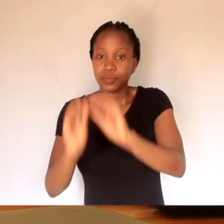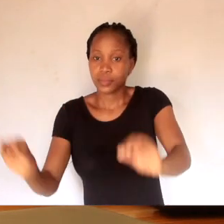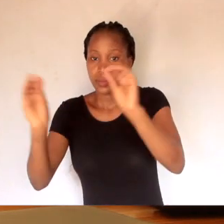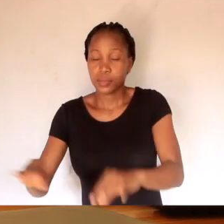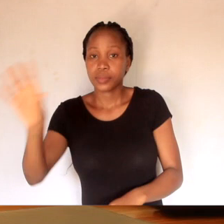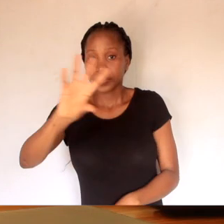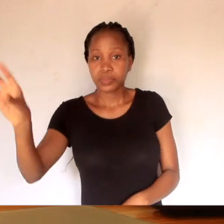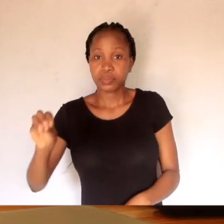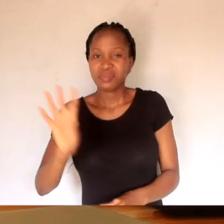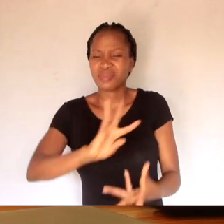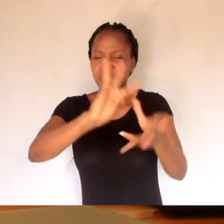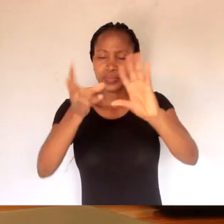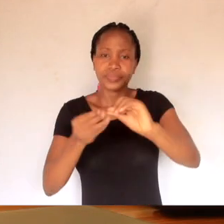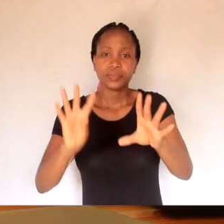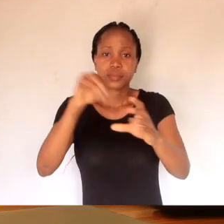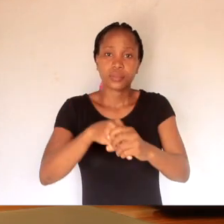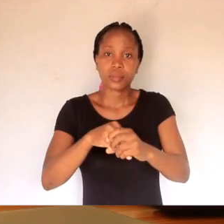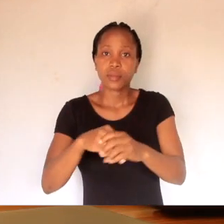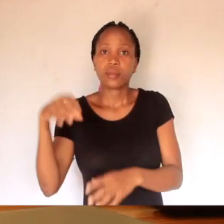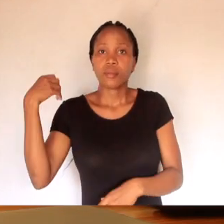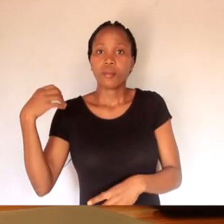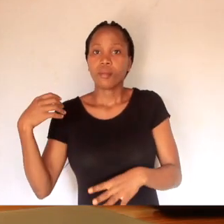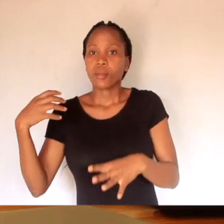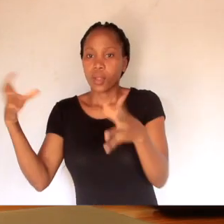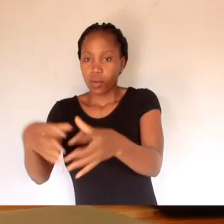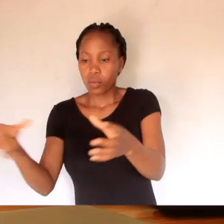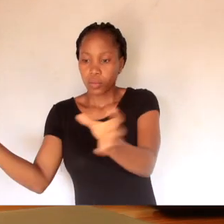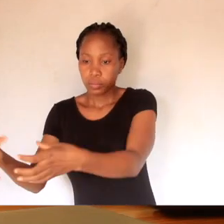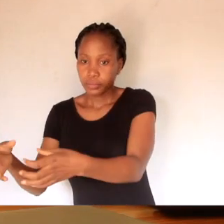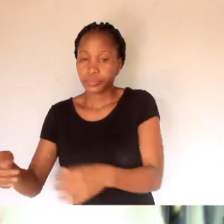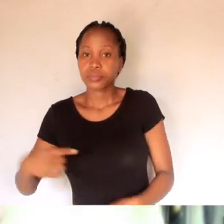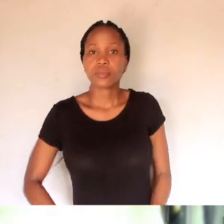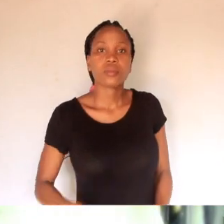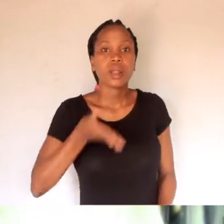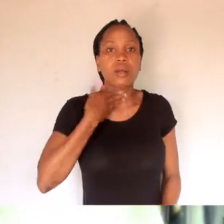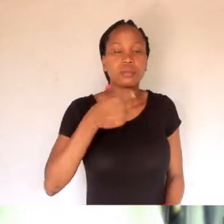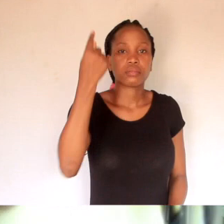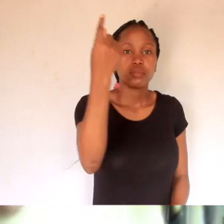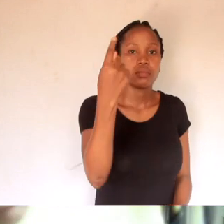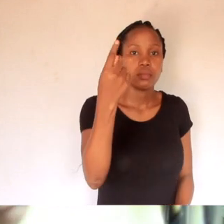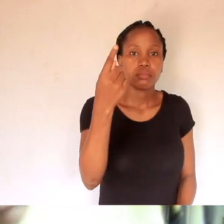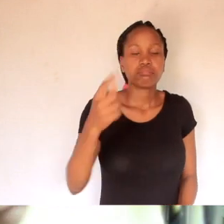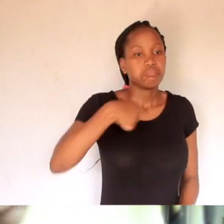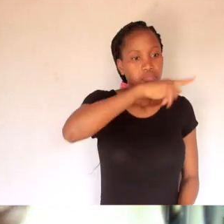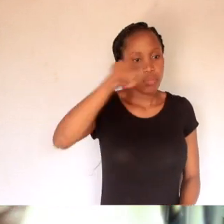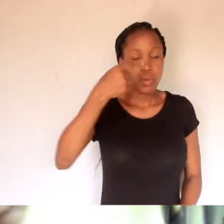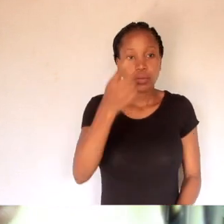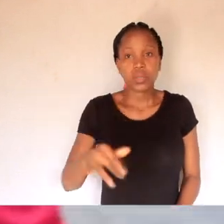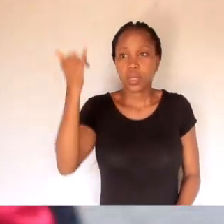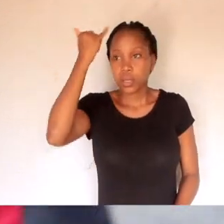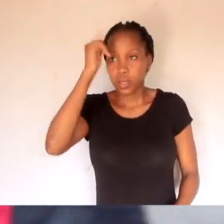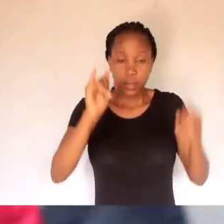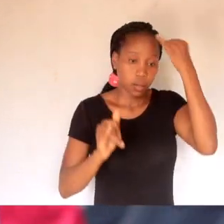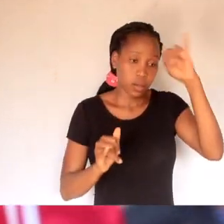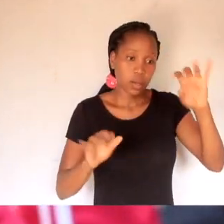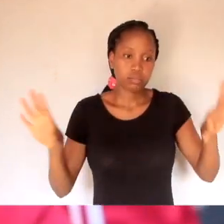essas organizações que trabalham na área de educação, passamos a ter uma voz única. Conseguimos falar a mesma voz e fazer com